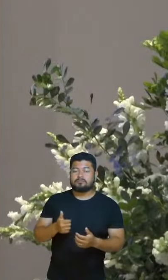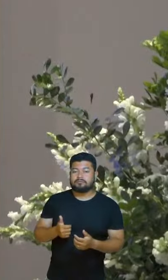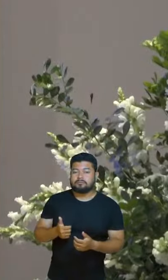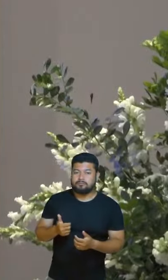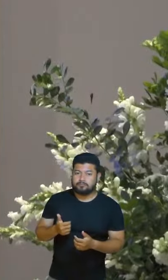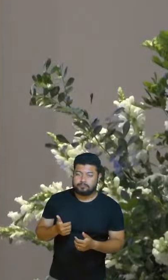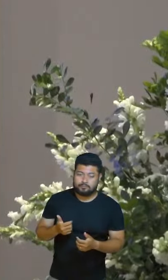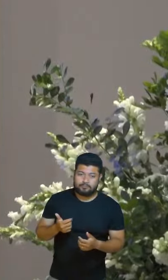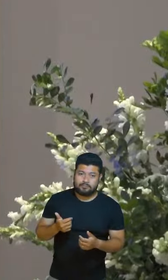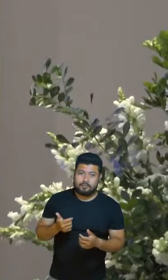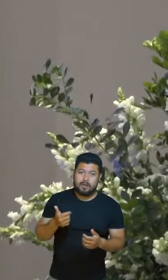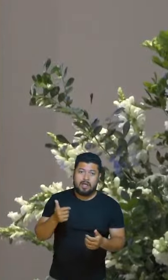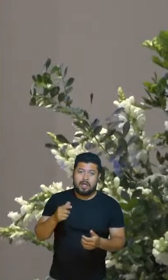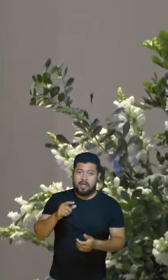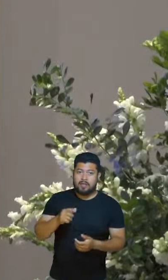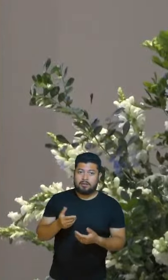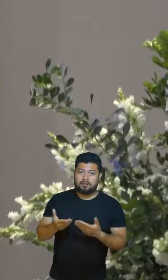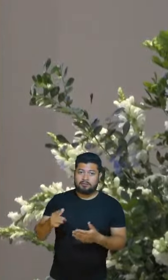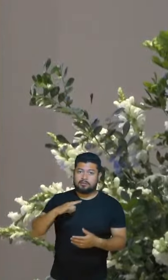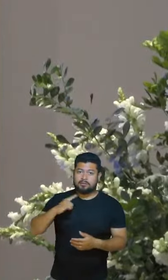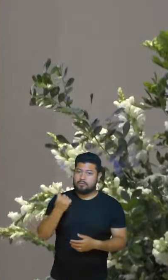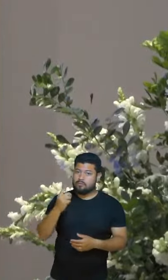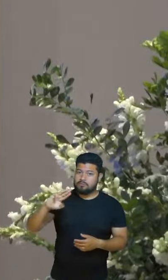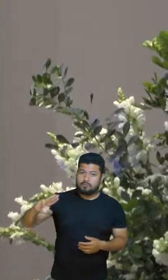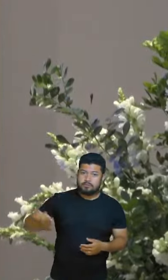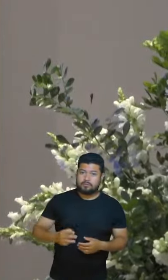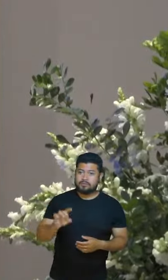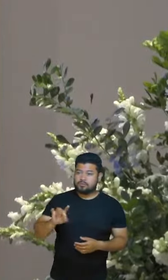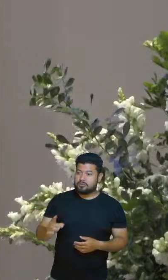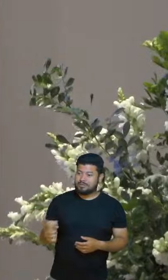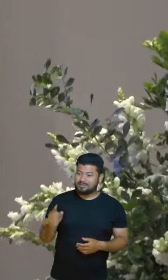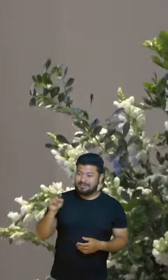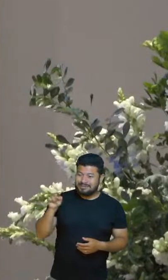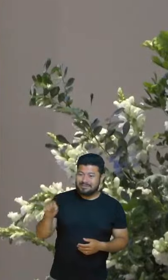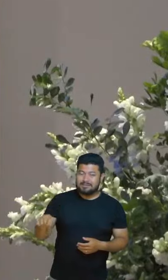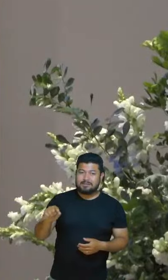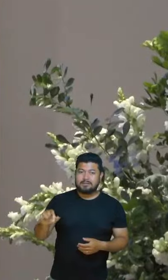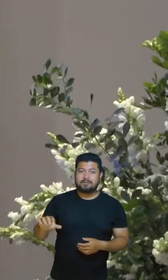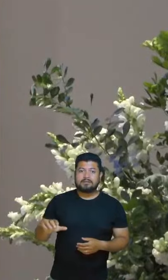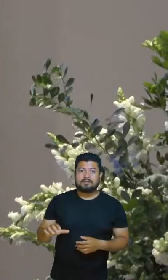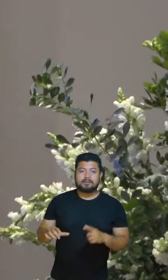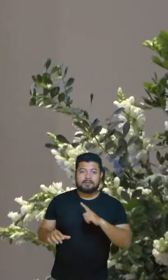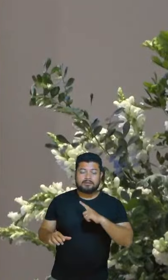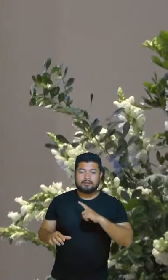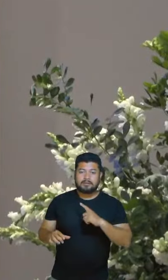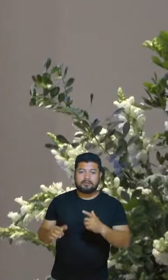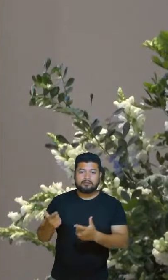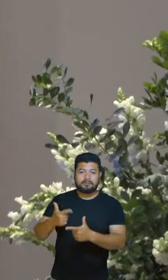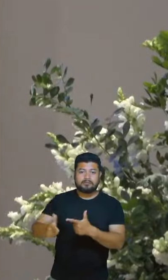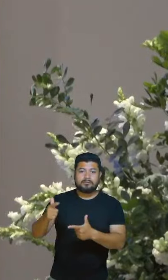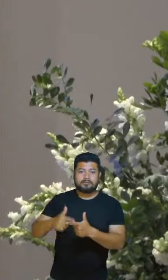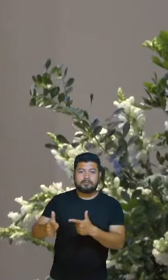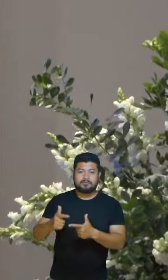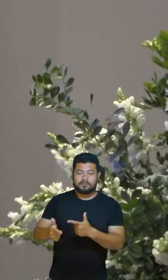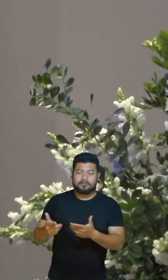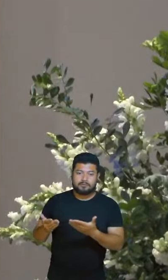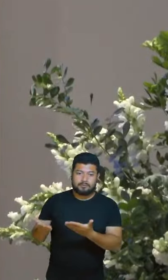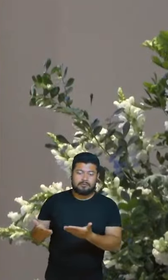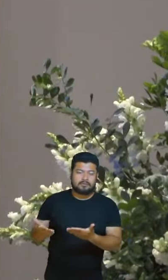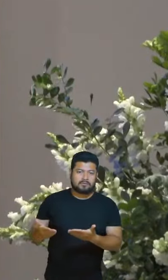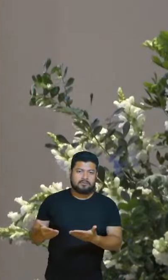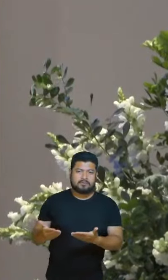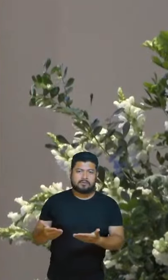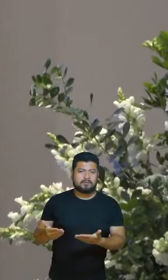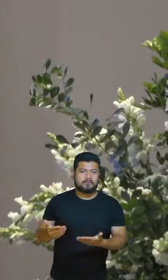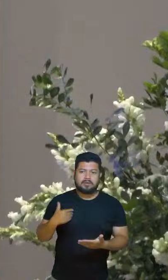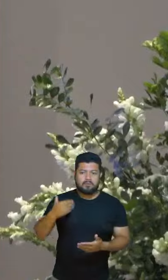tivemos 1 milhão de casos e só nesse caso causou essa essa teratogenia então não está